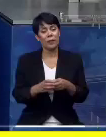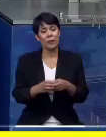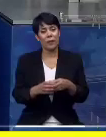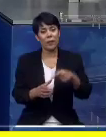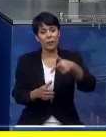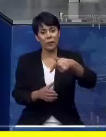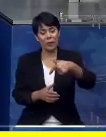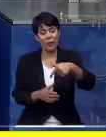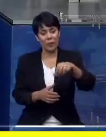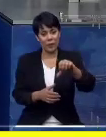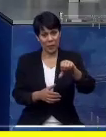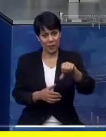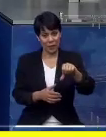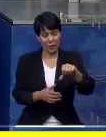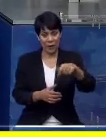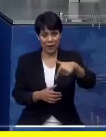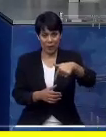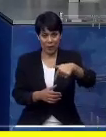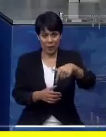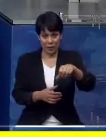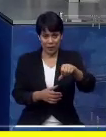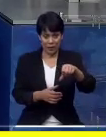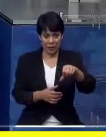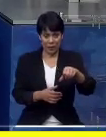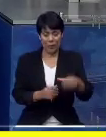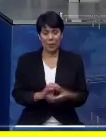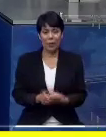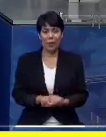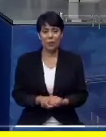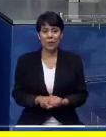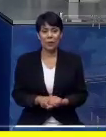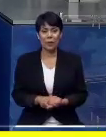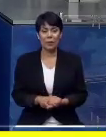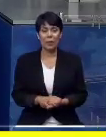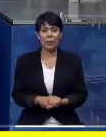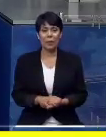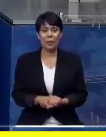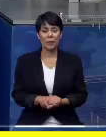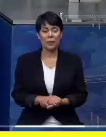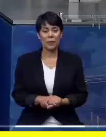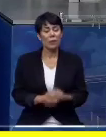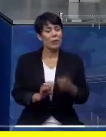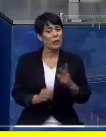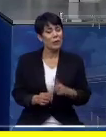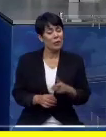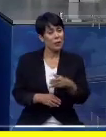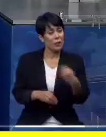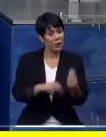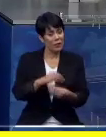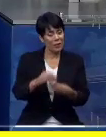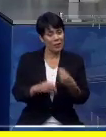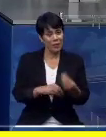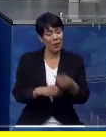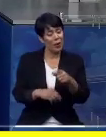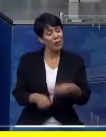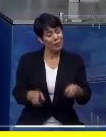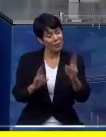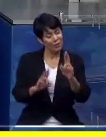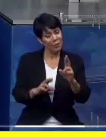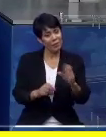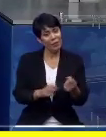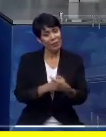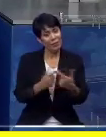número 79. Laranja, 79. O globo segue girando, você chamando,